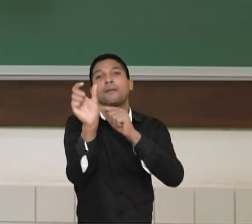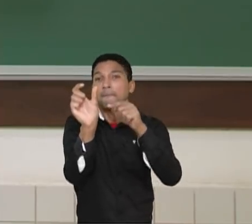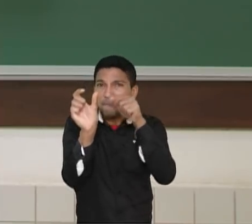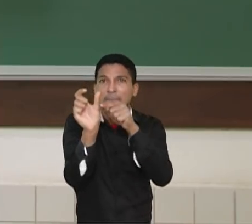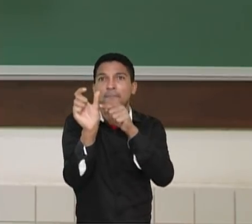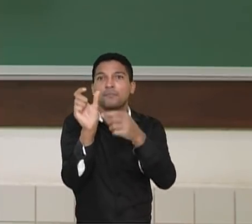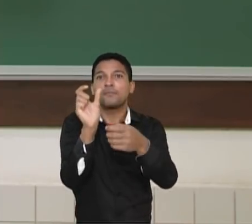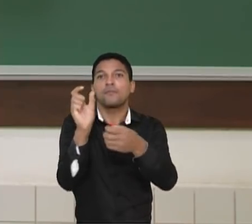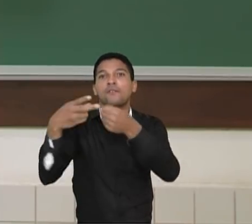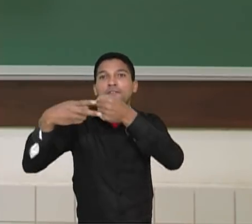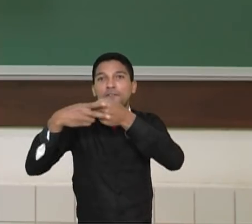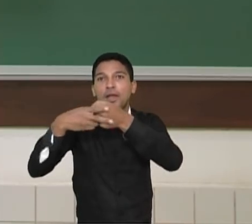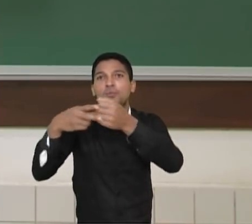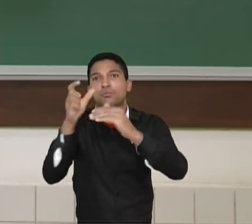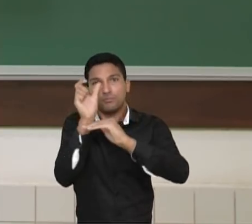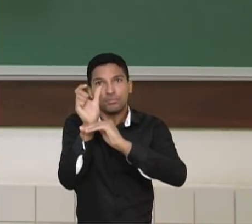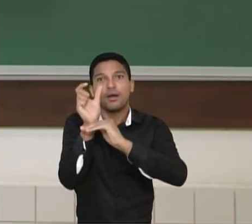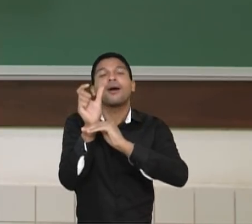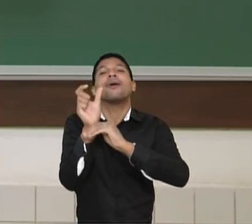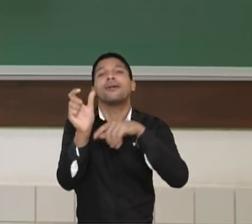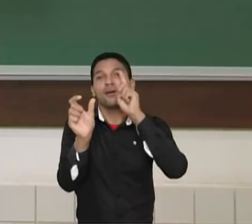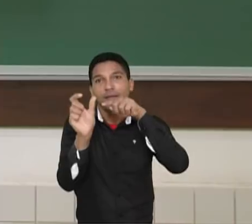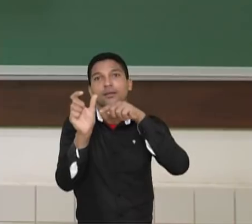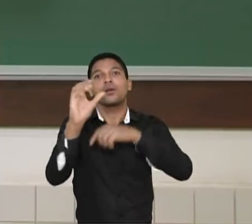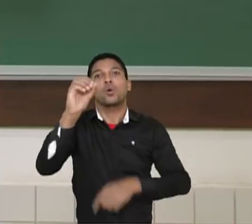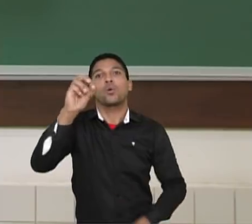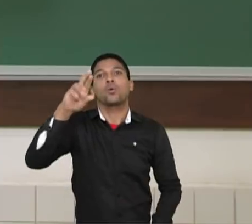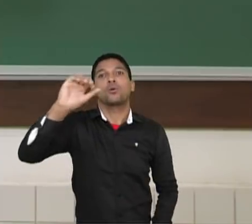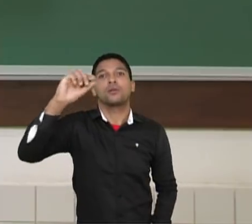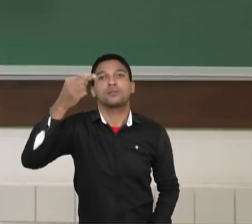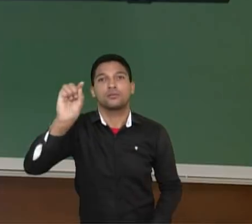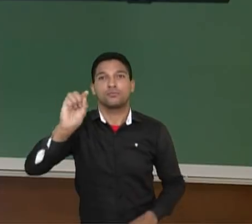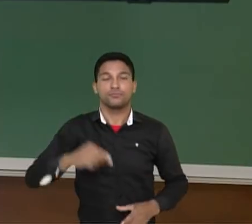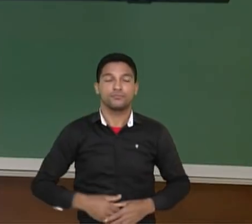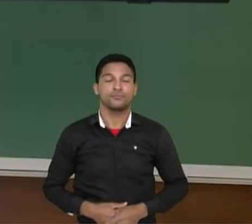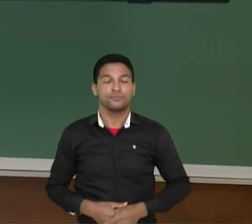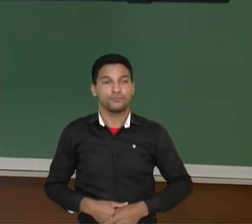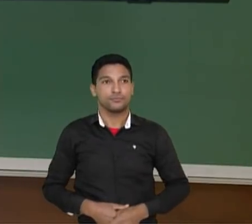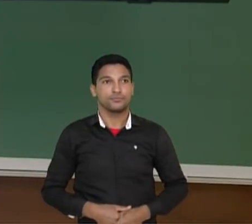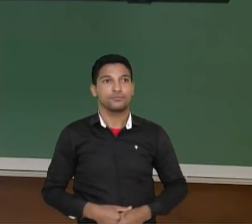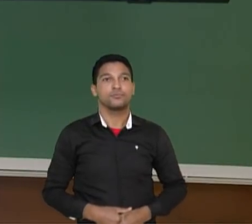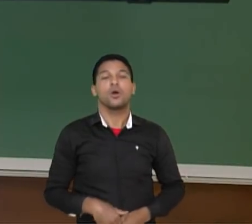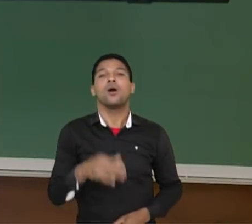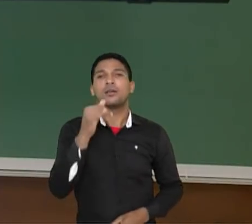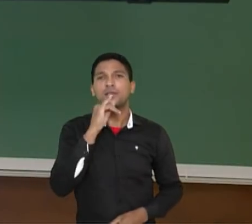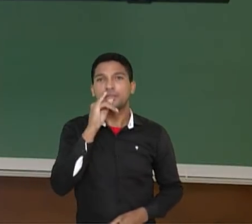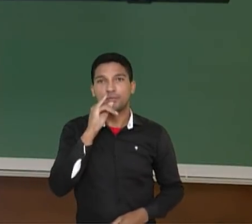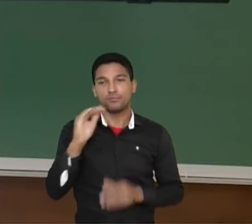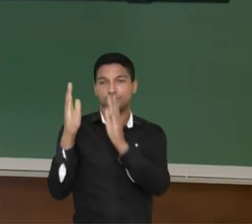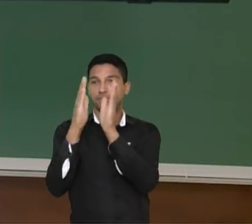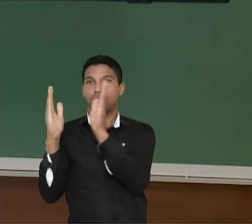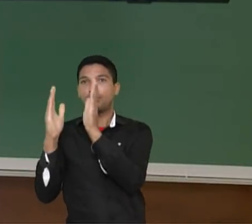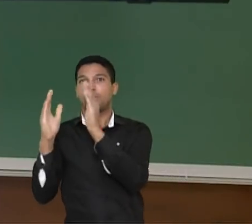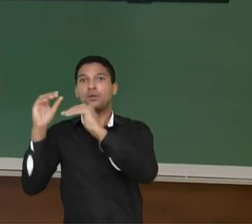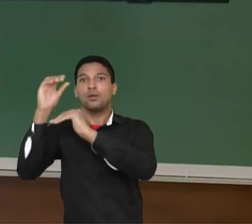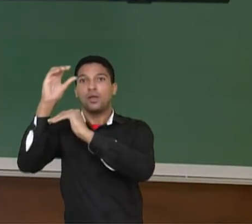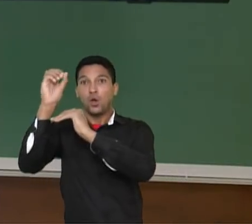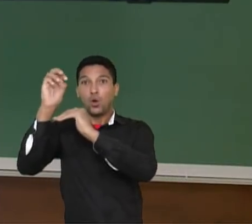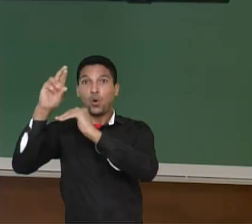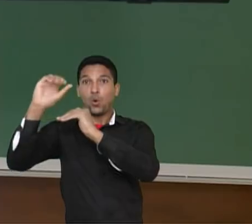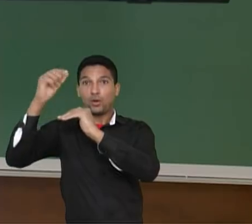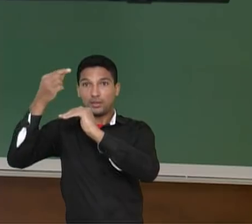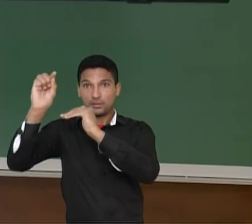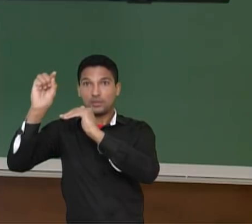também, tá? Então, vamos observar o exemplo que eu trago aqui para vocês. Então, oração é frase que possui verbo e